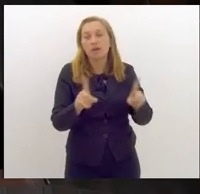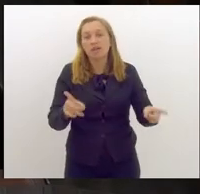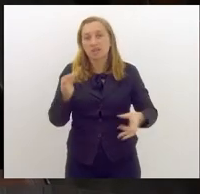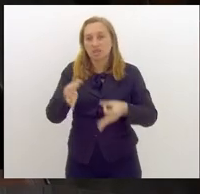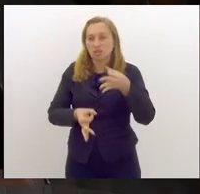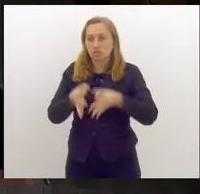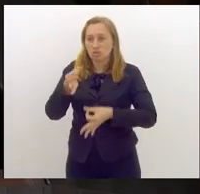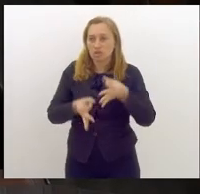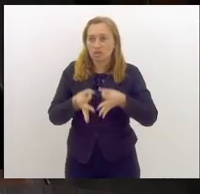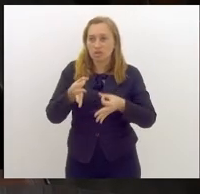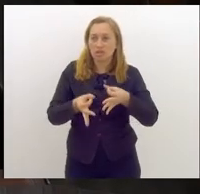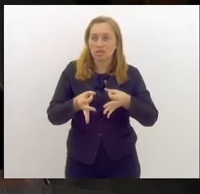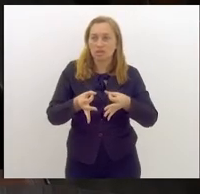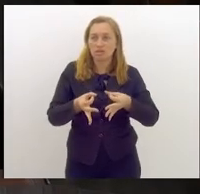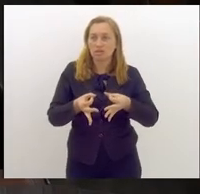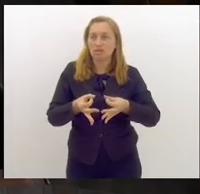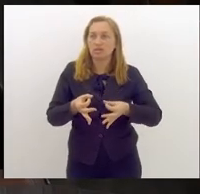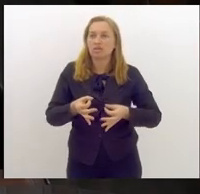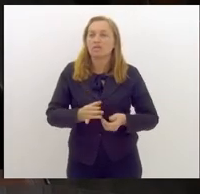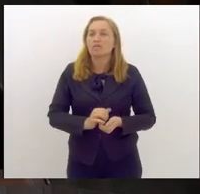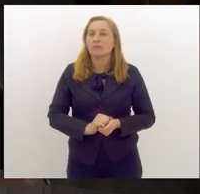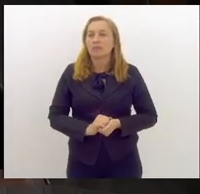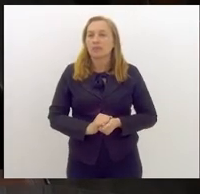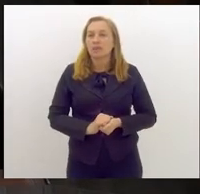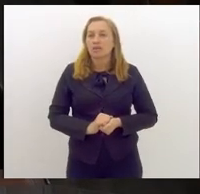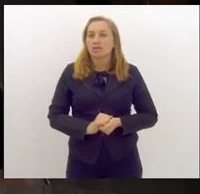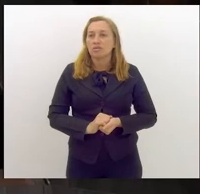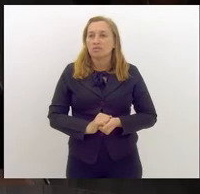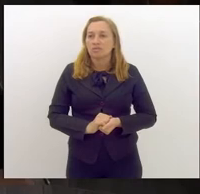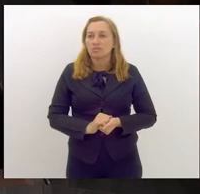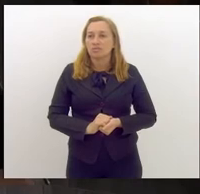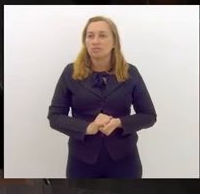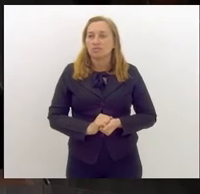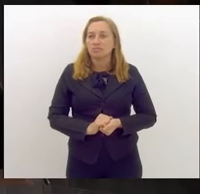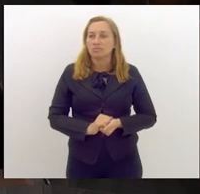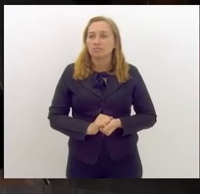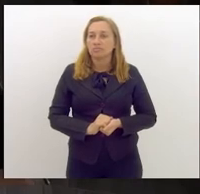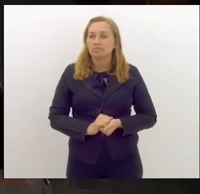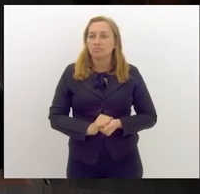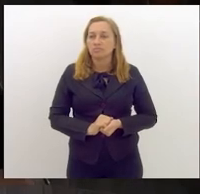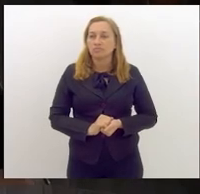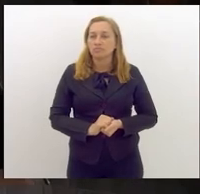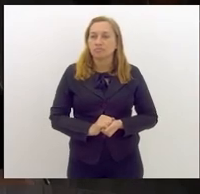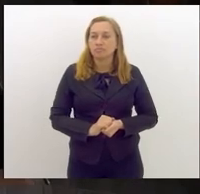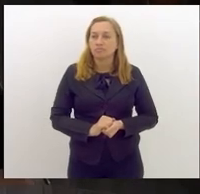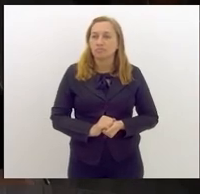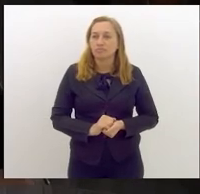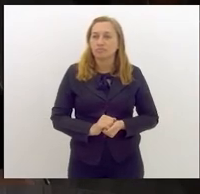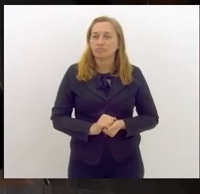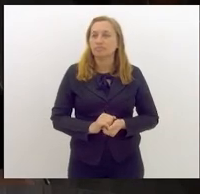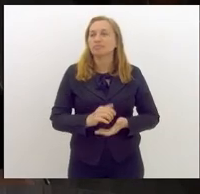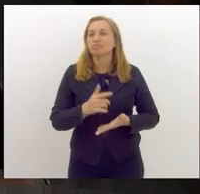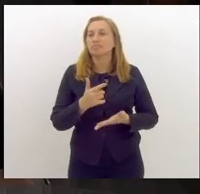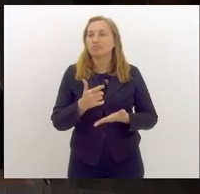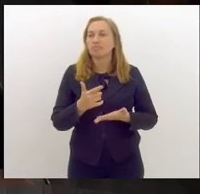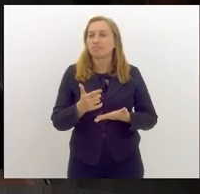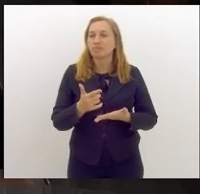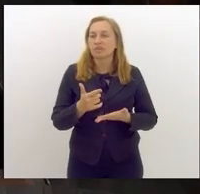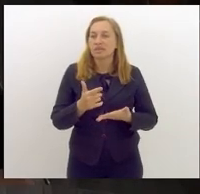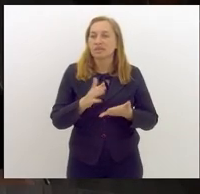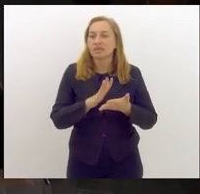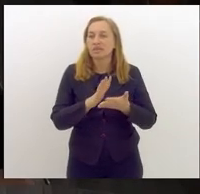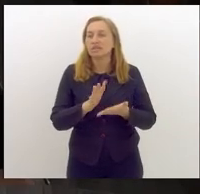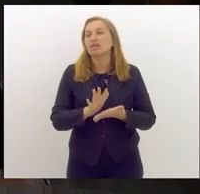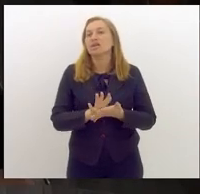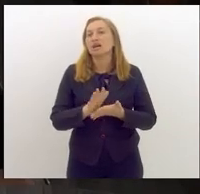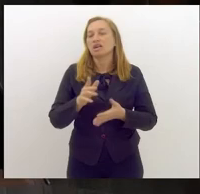deu a sentença sem dolo improbidade sem danos ao horário sem enriquecimento